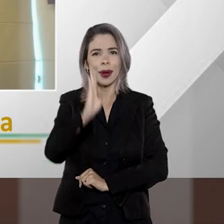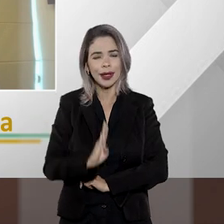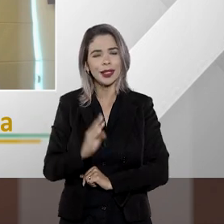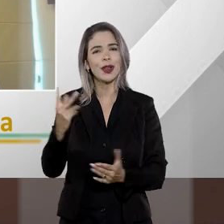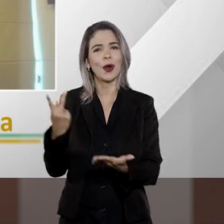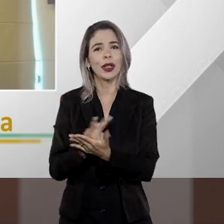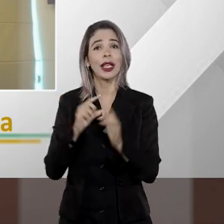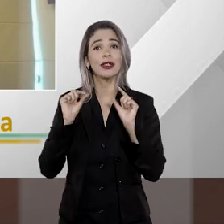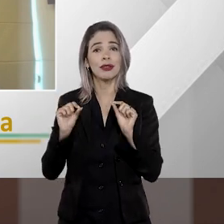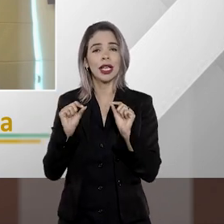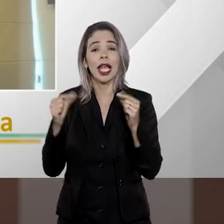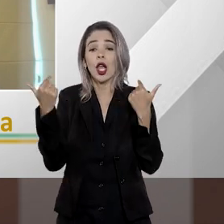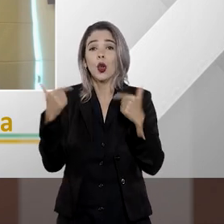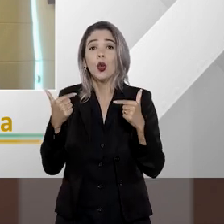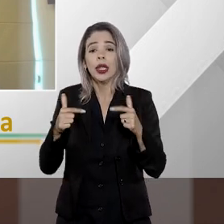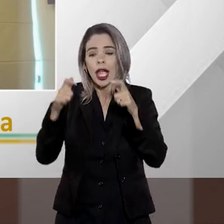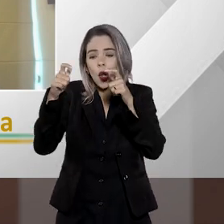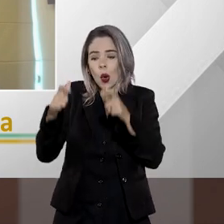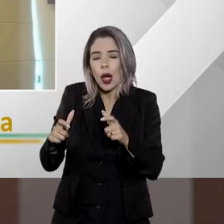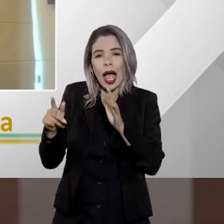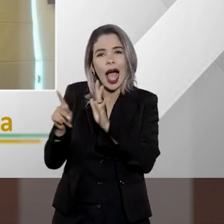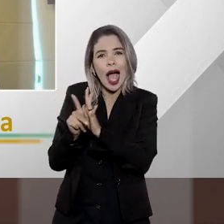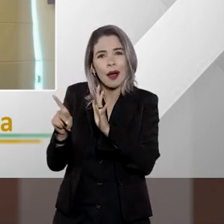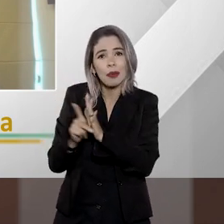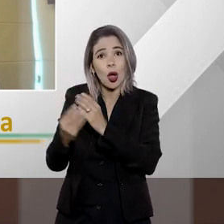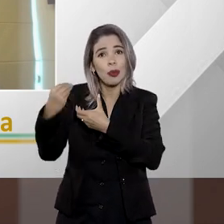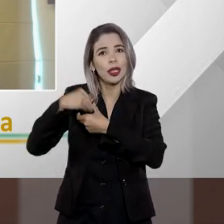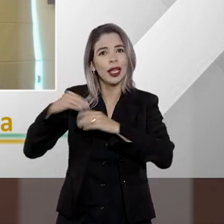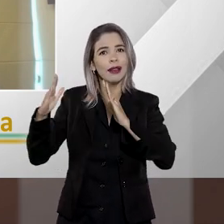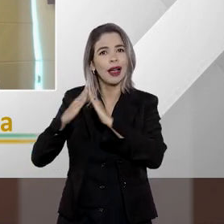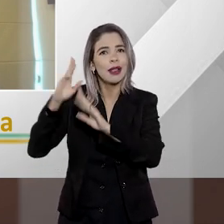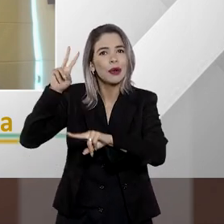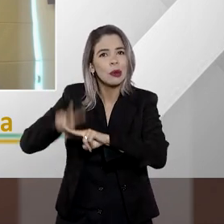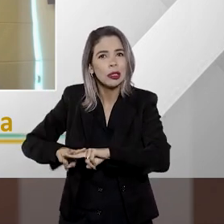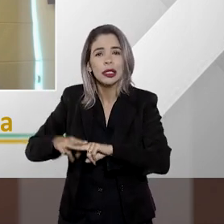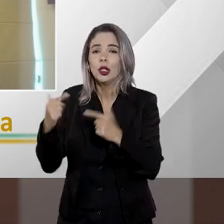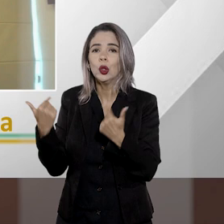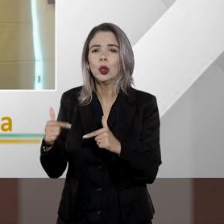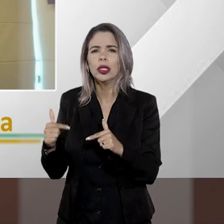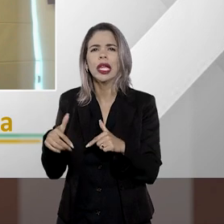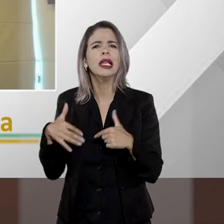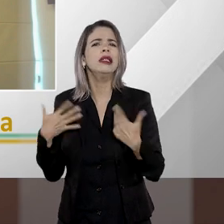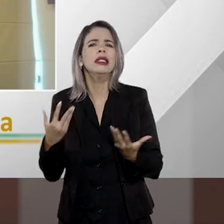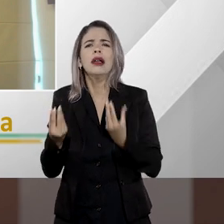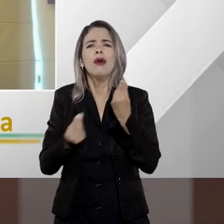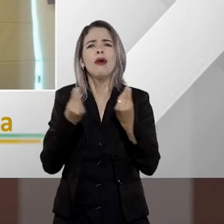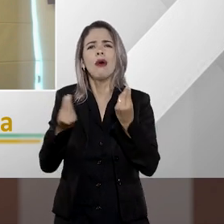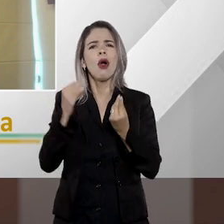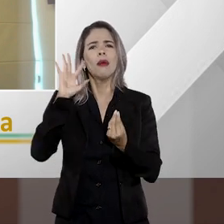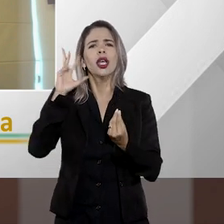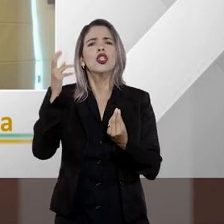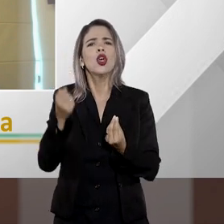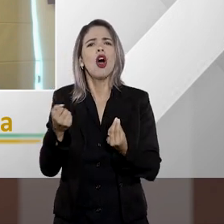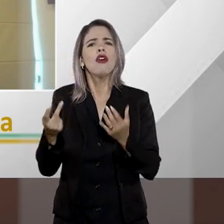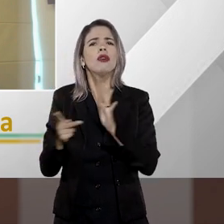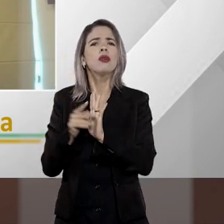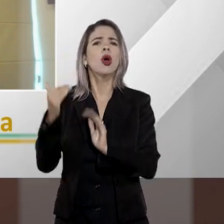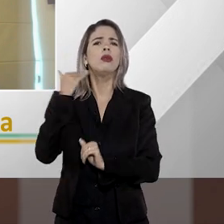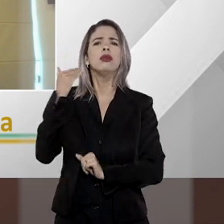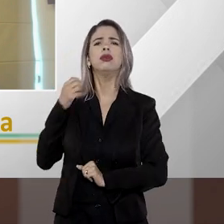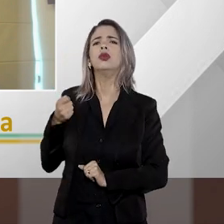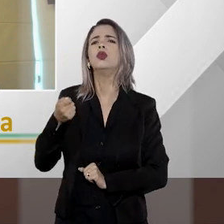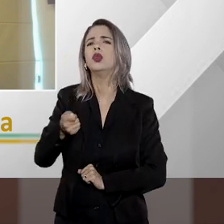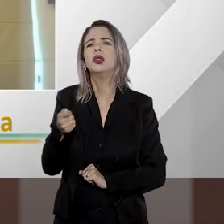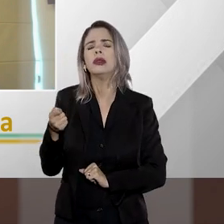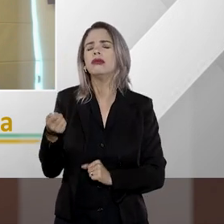né, por vezes nem mesmo existe essa ala. Com base na jurisprudência, o que é de praxe ser feito ou direcionado pelo juízo